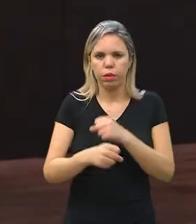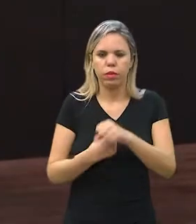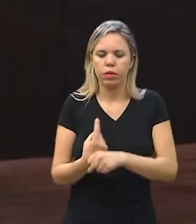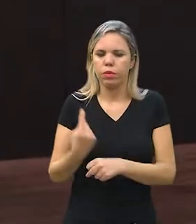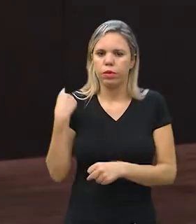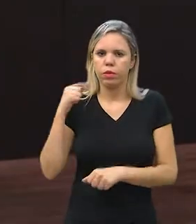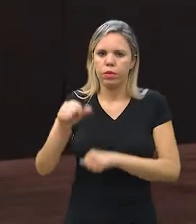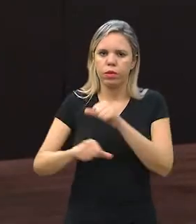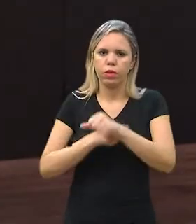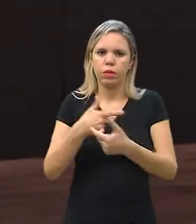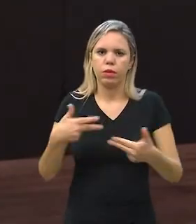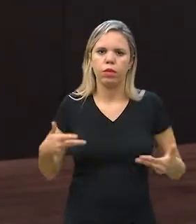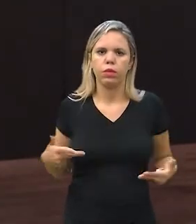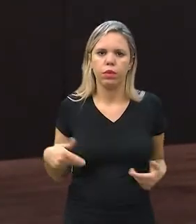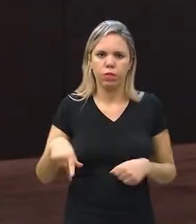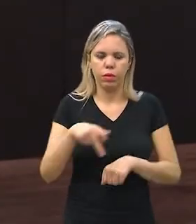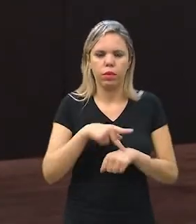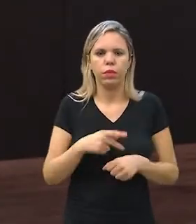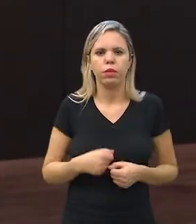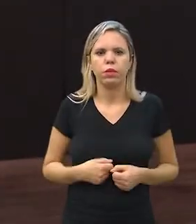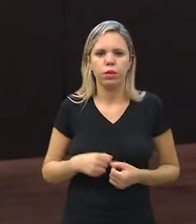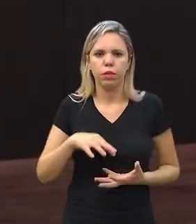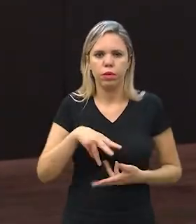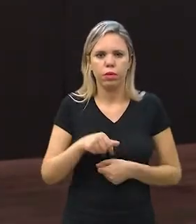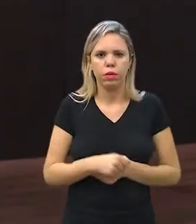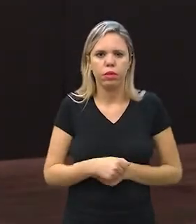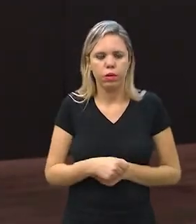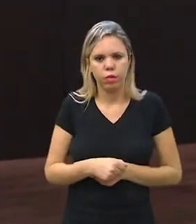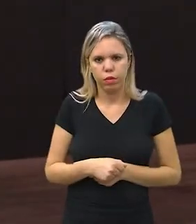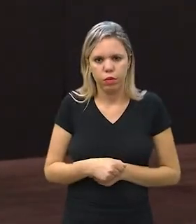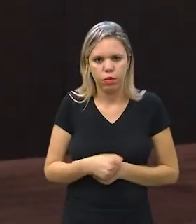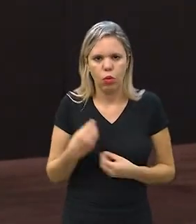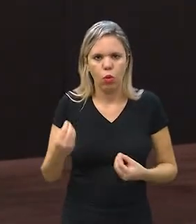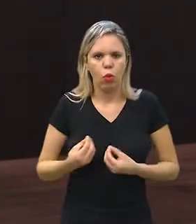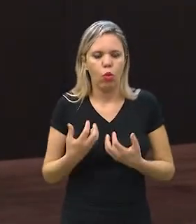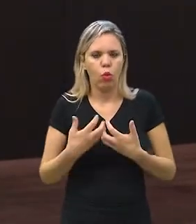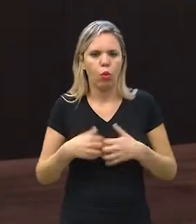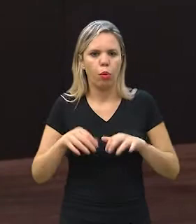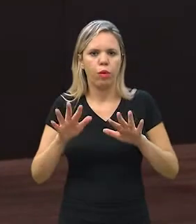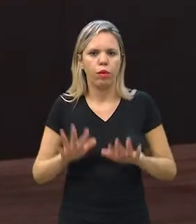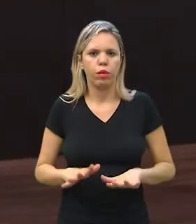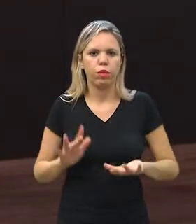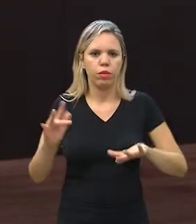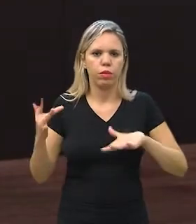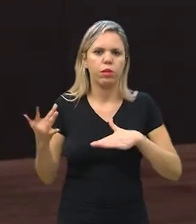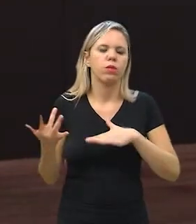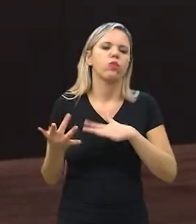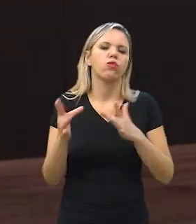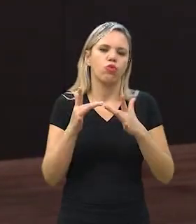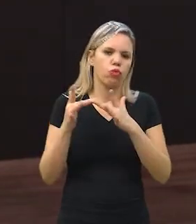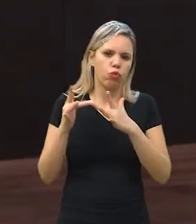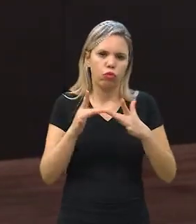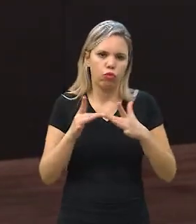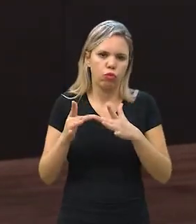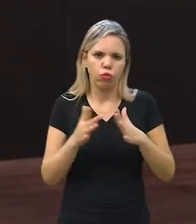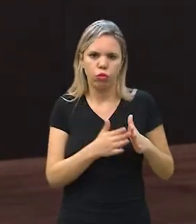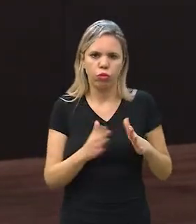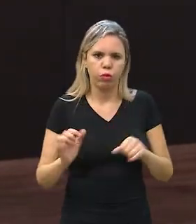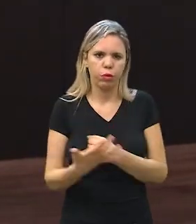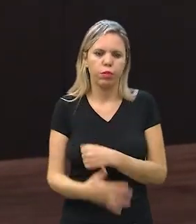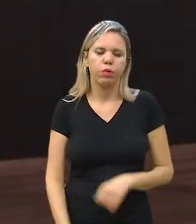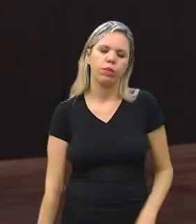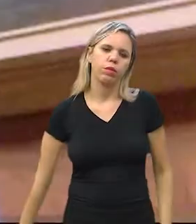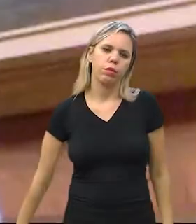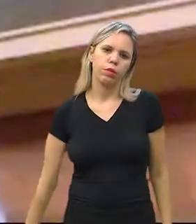do ano passado mudou muita coisa no nosso país, no mundo, né? Como ficam as redes de relacionamento em tempos